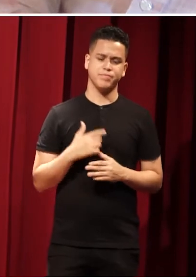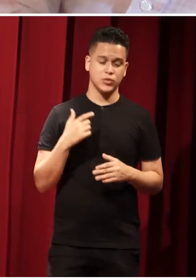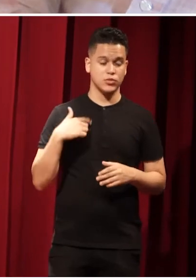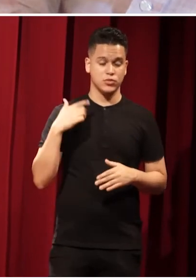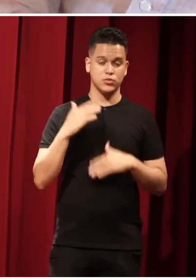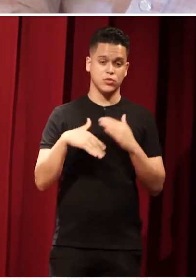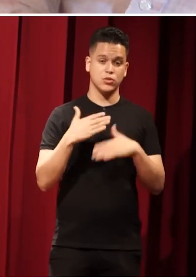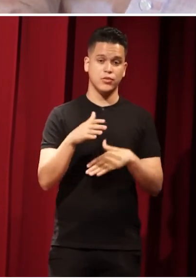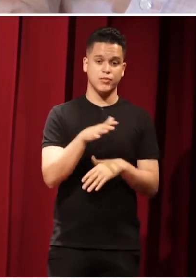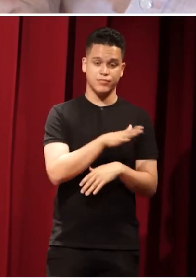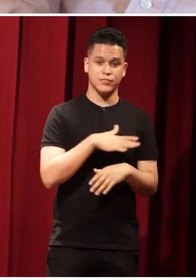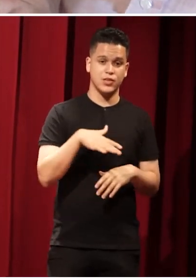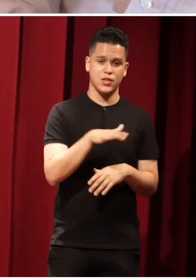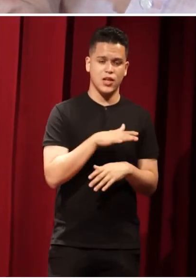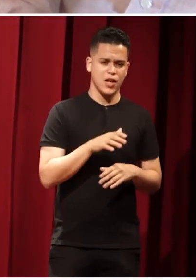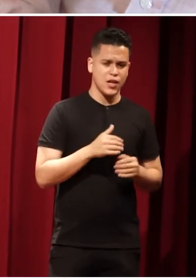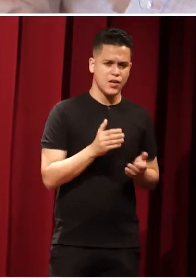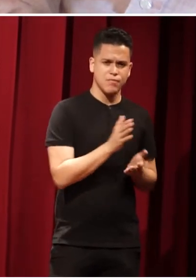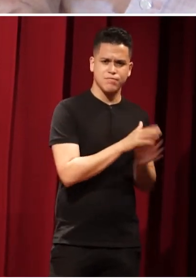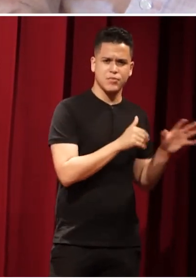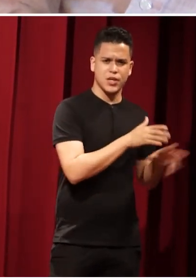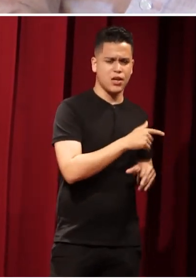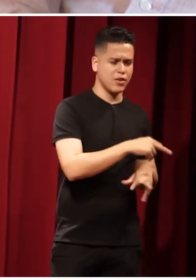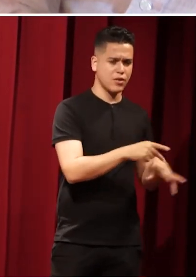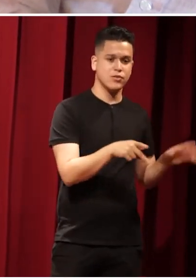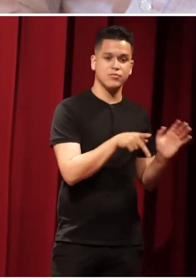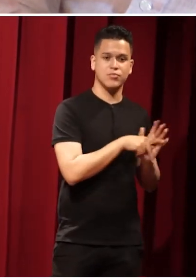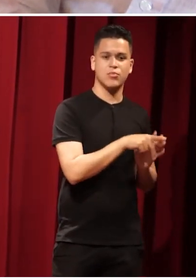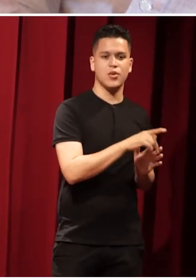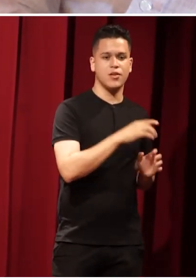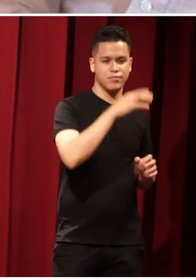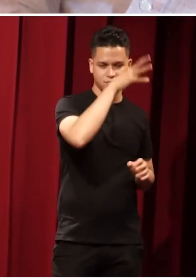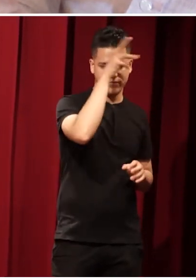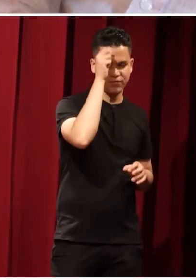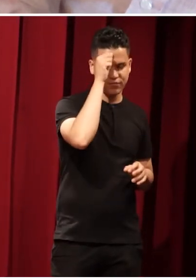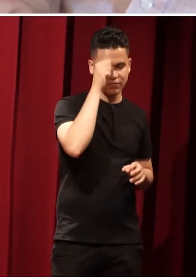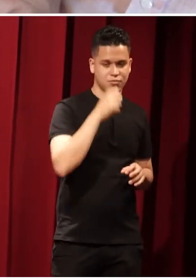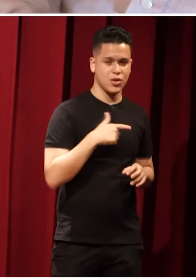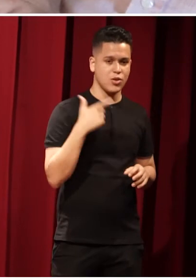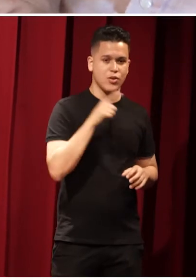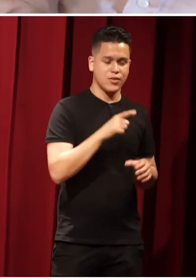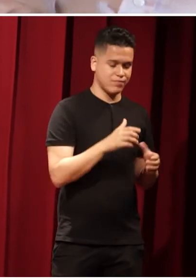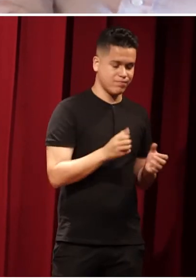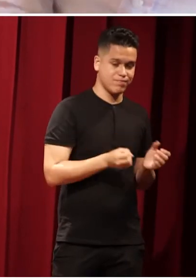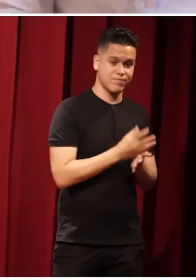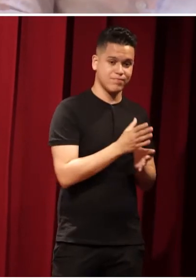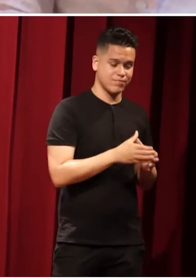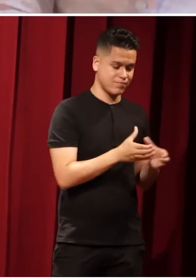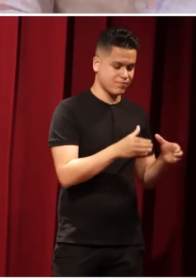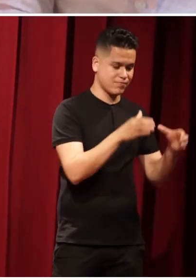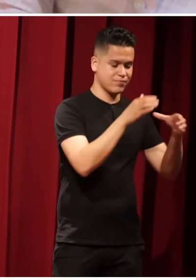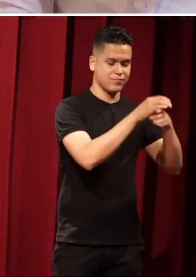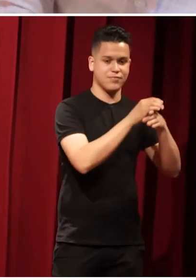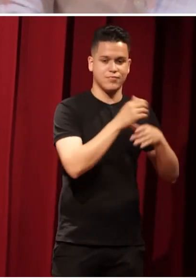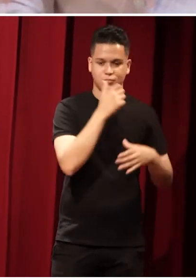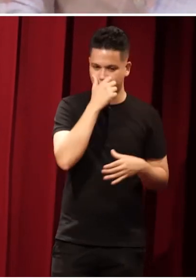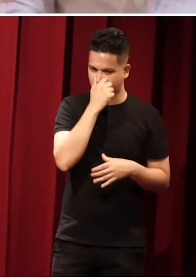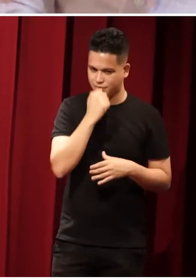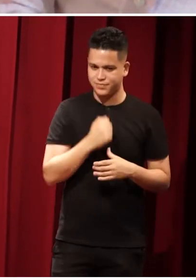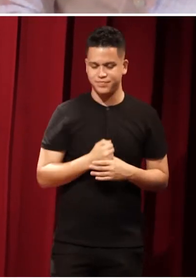materiais, principalmente muitas sementes, né? Para ajudar as comunidades indígenas na questão da geração de renda.